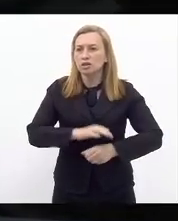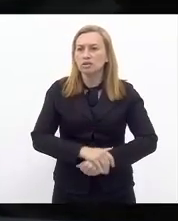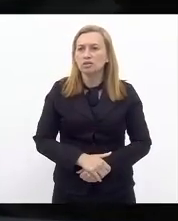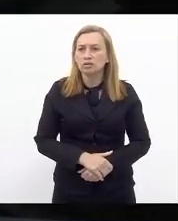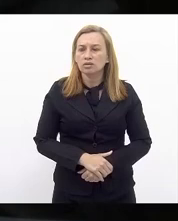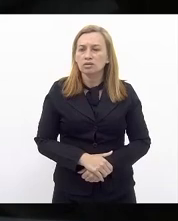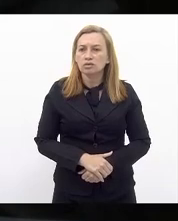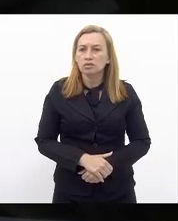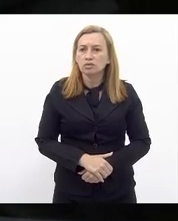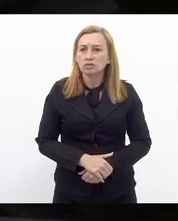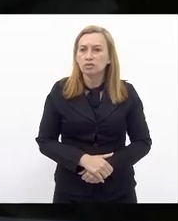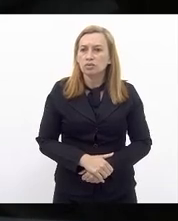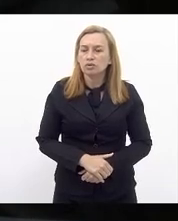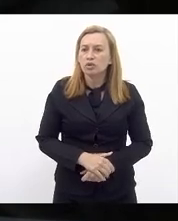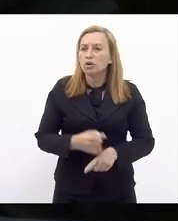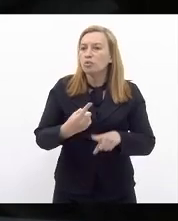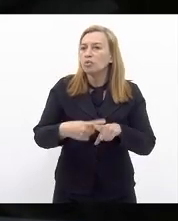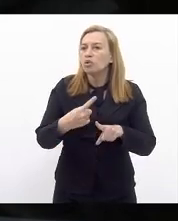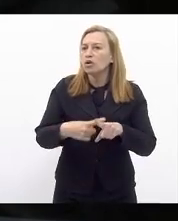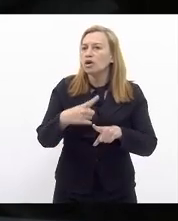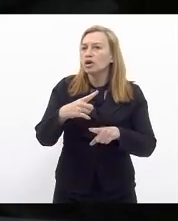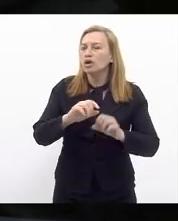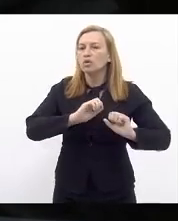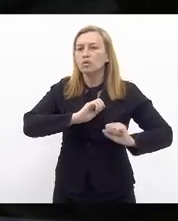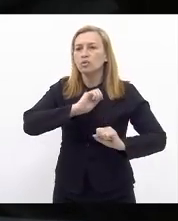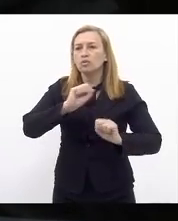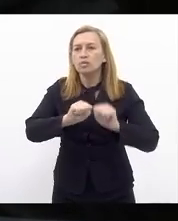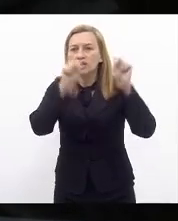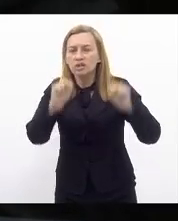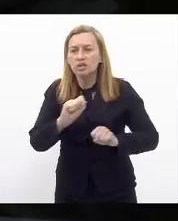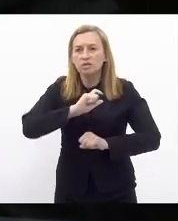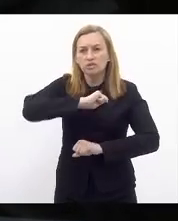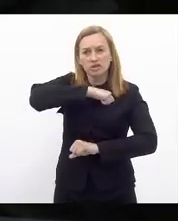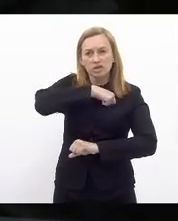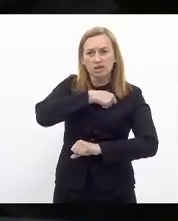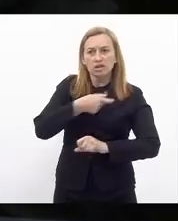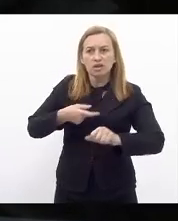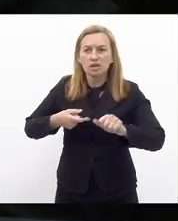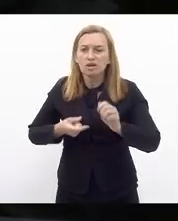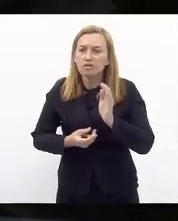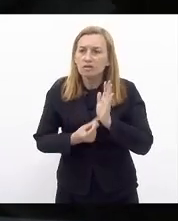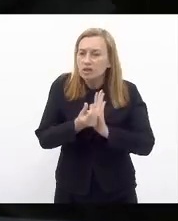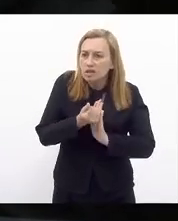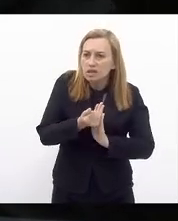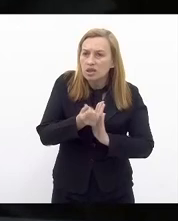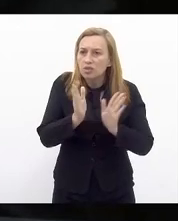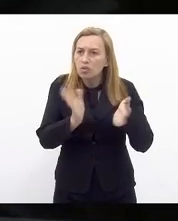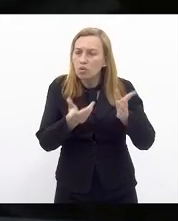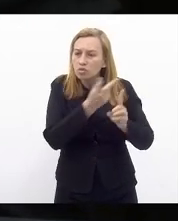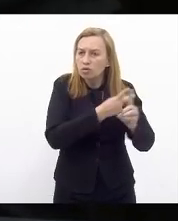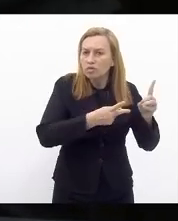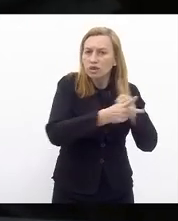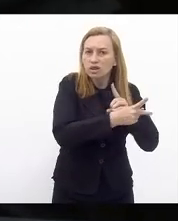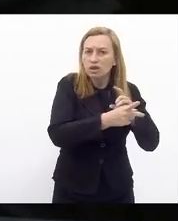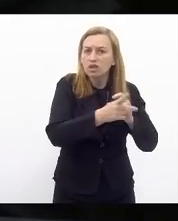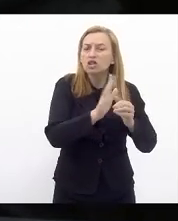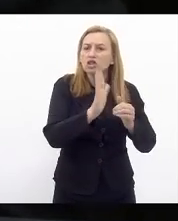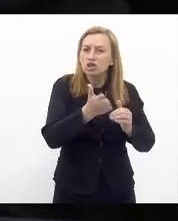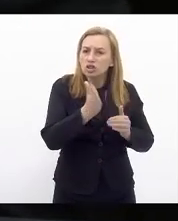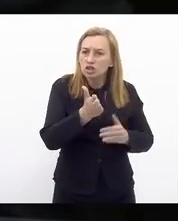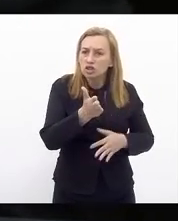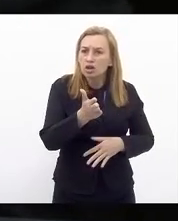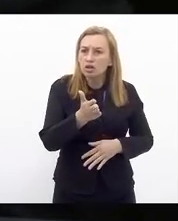É porque o regime EA financeira não o regime Previdenciário hoje já suporta